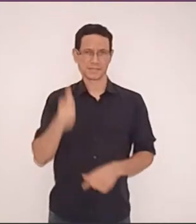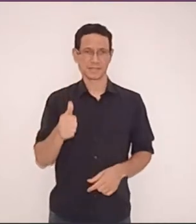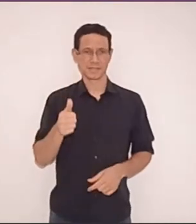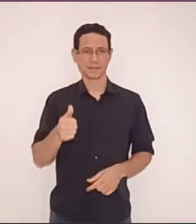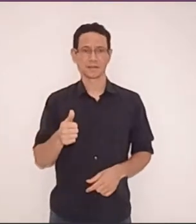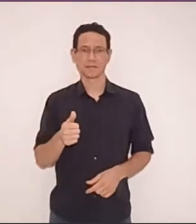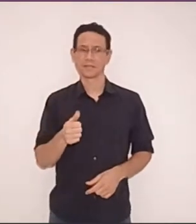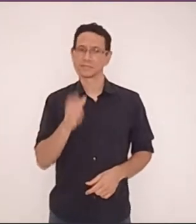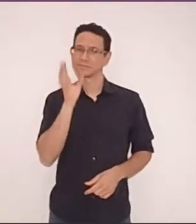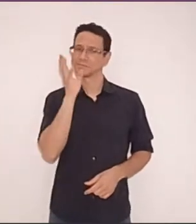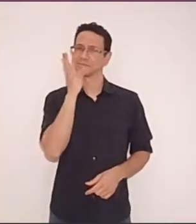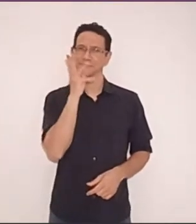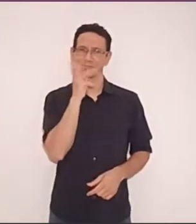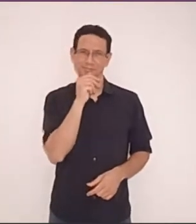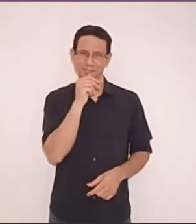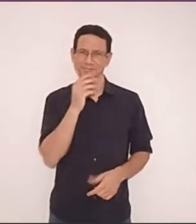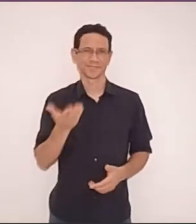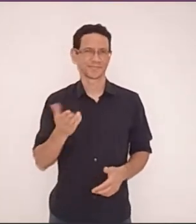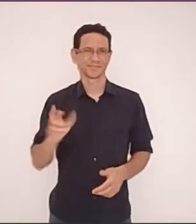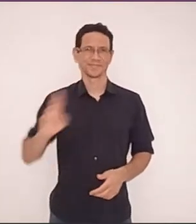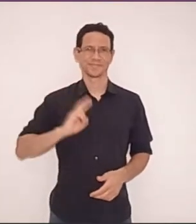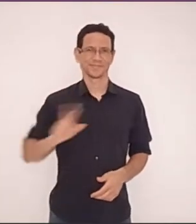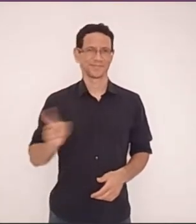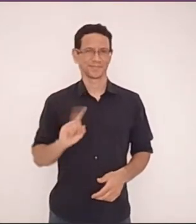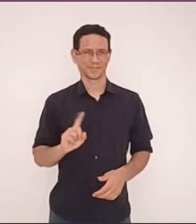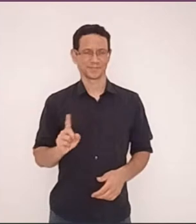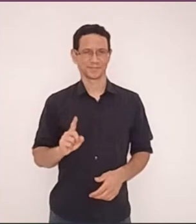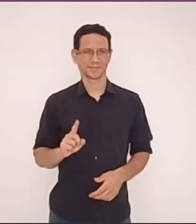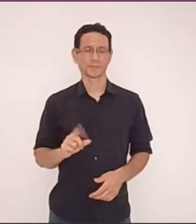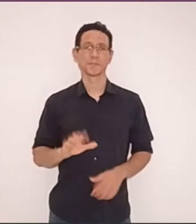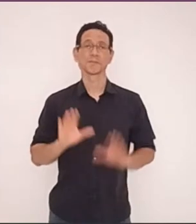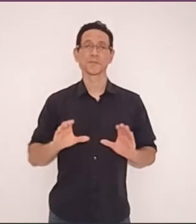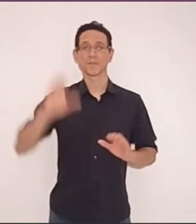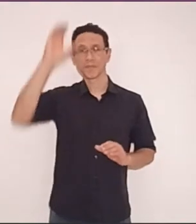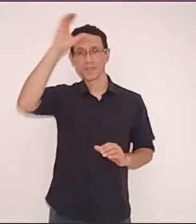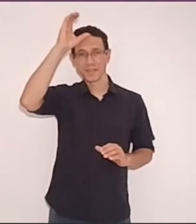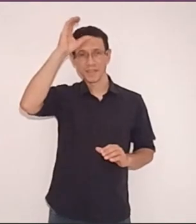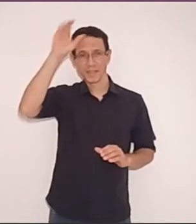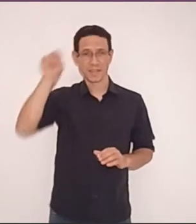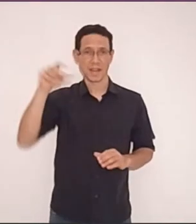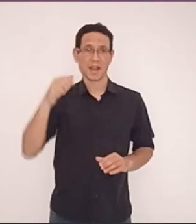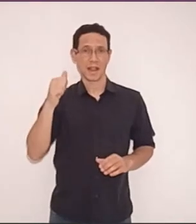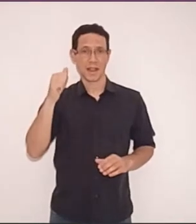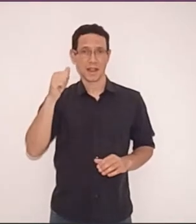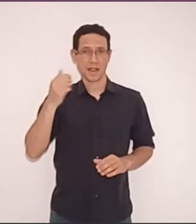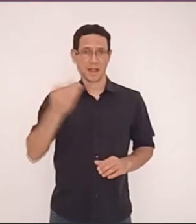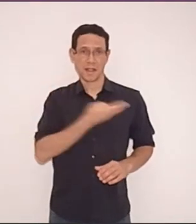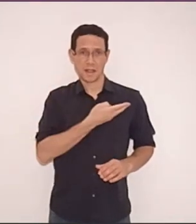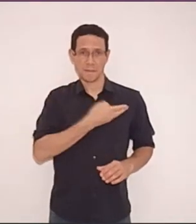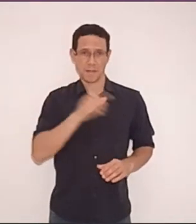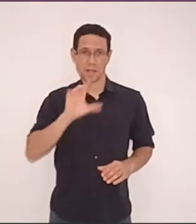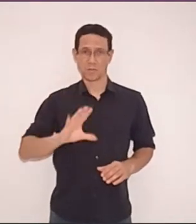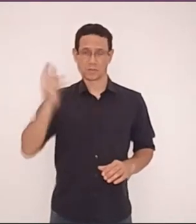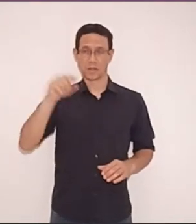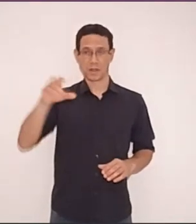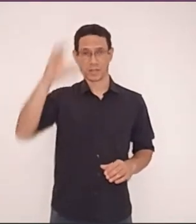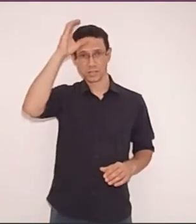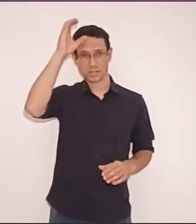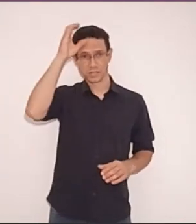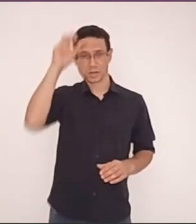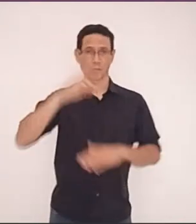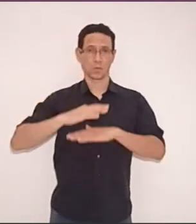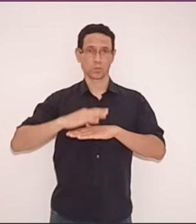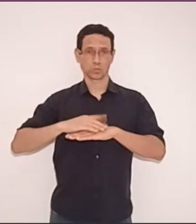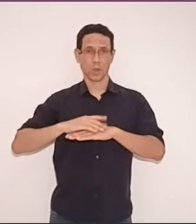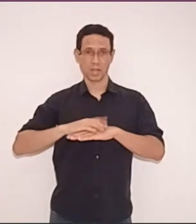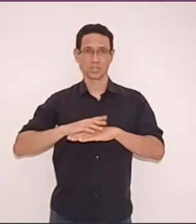retornavam E aí tinha uma amiga minha aqui a tia dela tava doente e Precisava de alguém para cuidar da casa